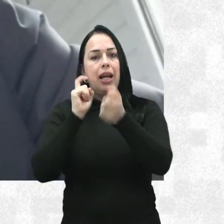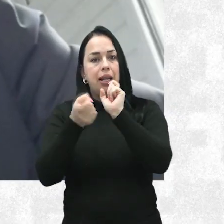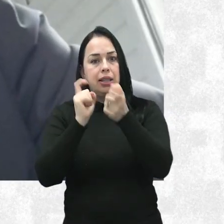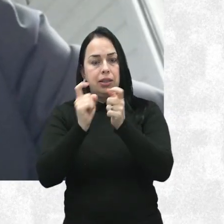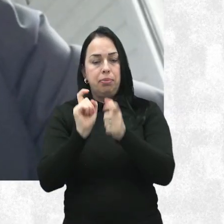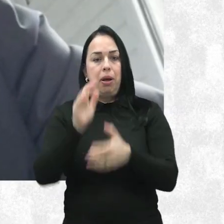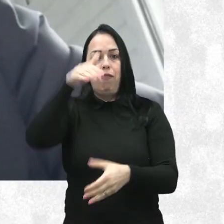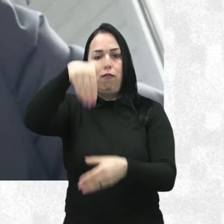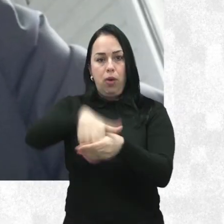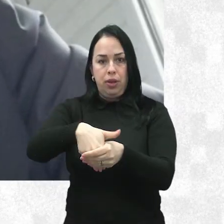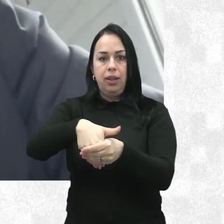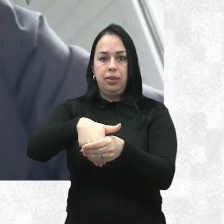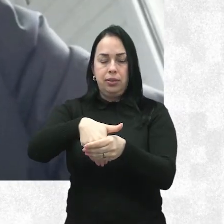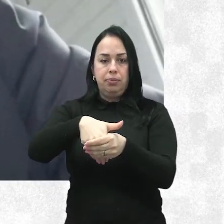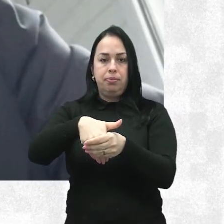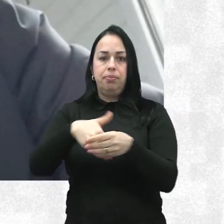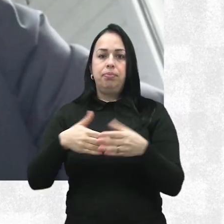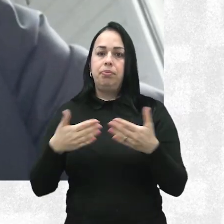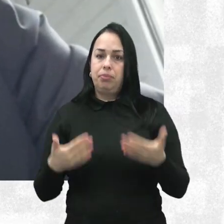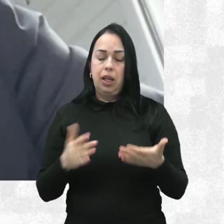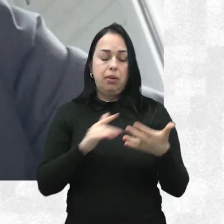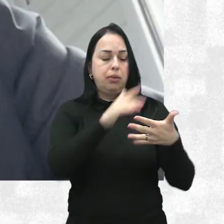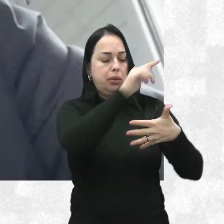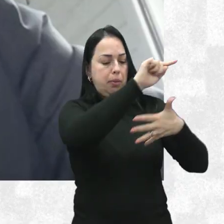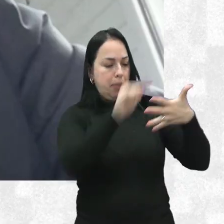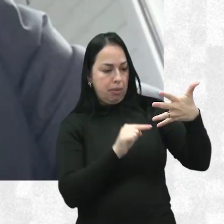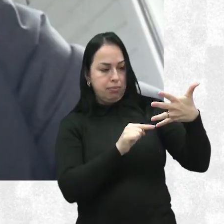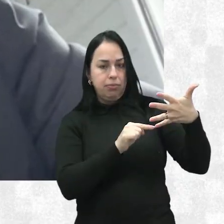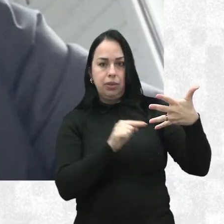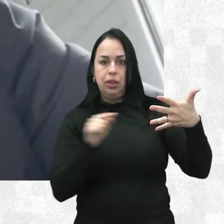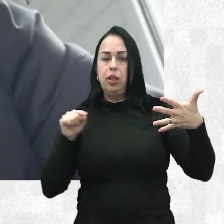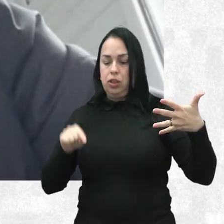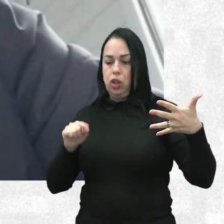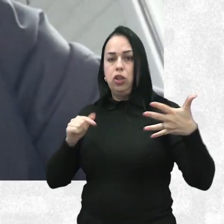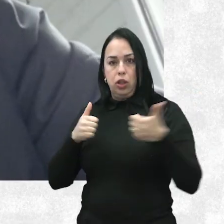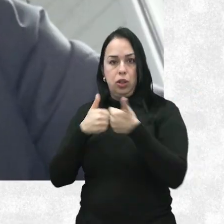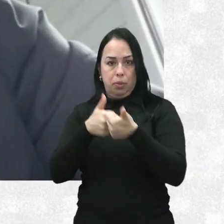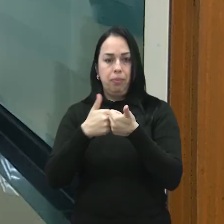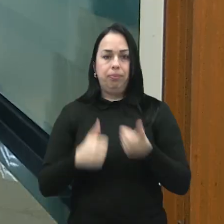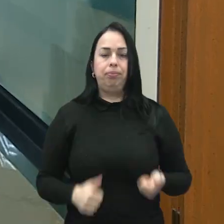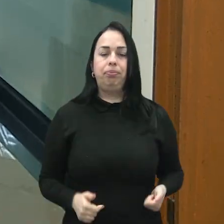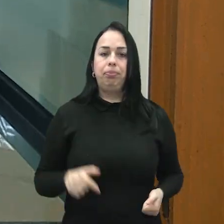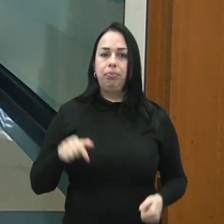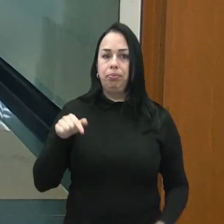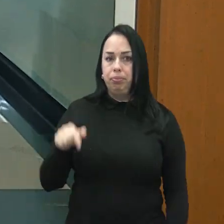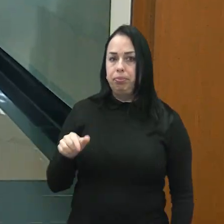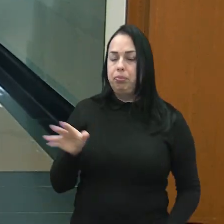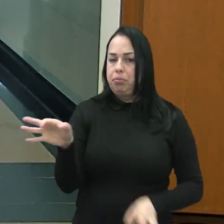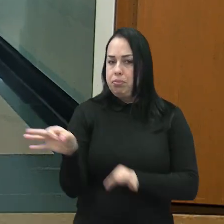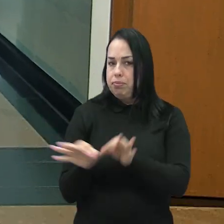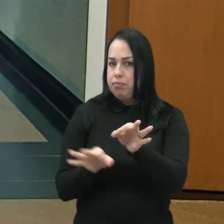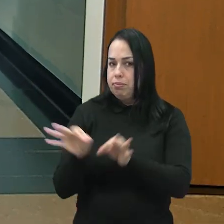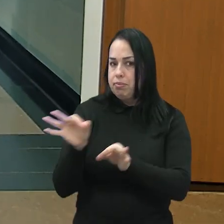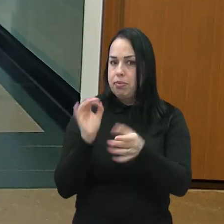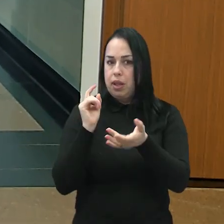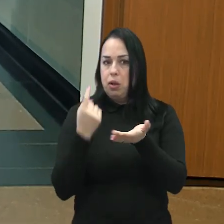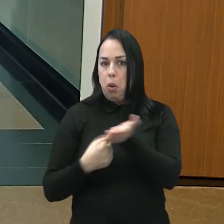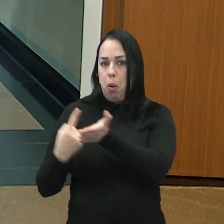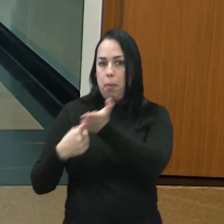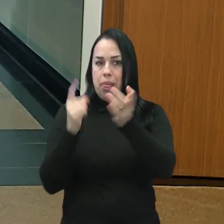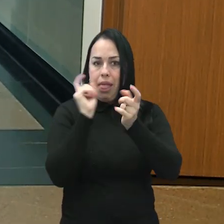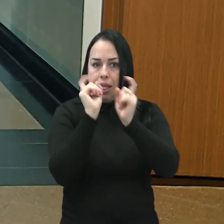quando eventualmente há a votação da propositura. Então todo esse trâmite acontece lá com a gente. A DTL organiza